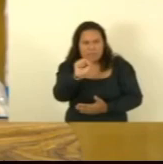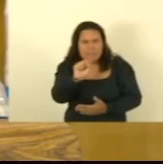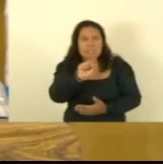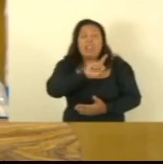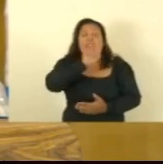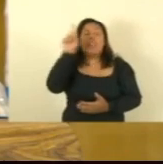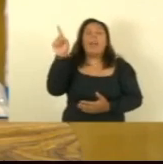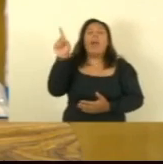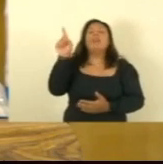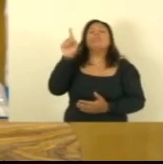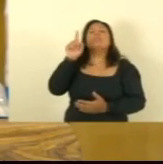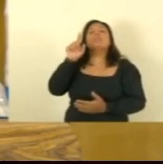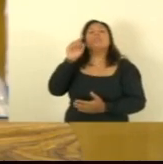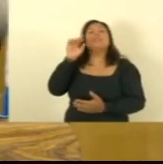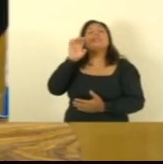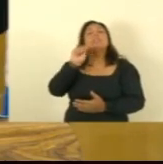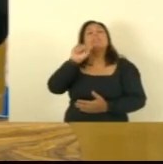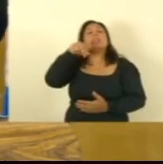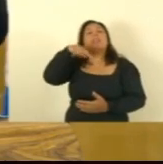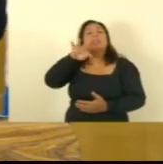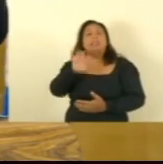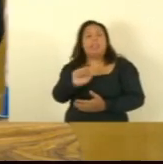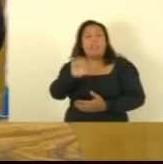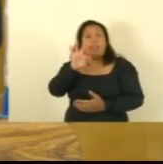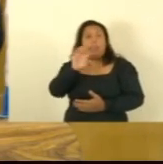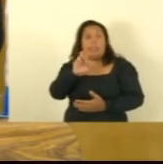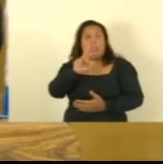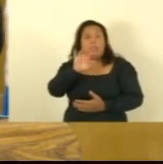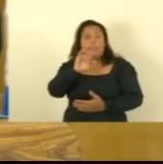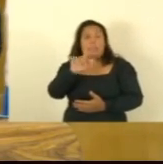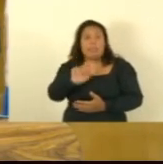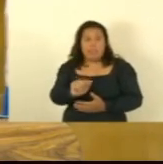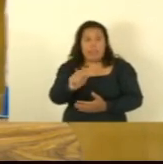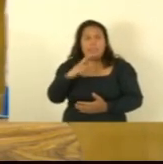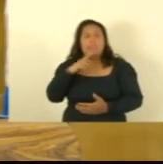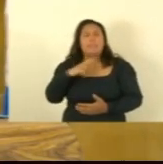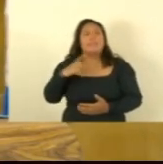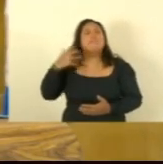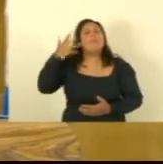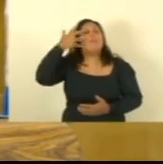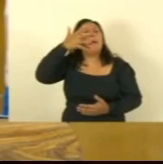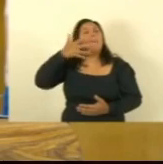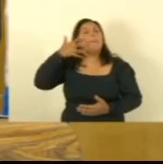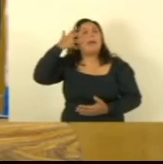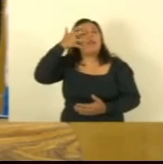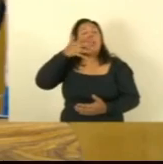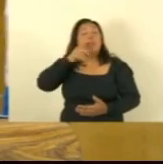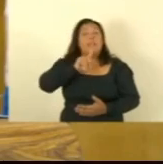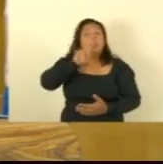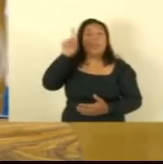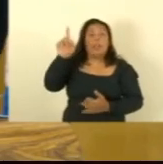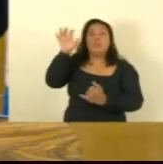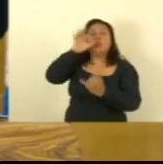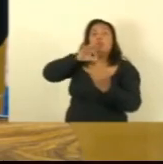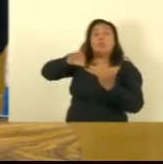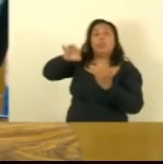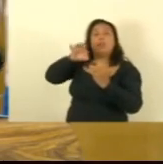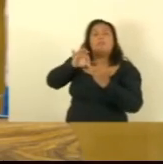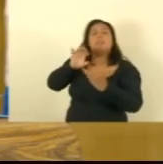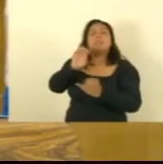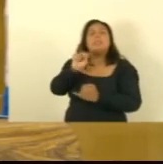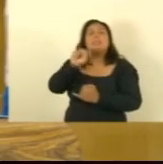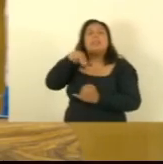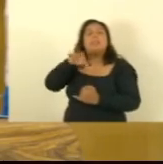Santa Teresa, hoje ocorreu uma palestra no campus de Santa Teresa,